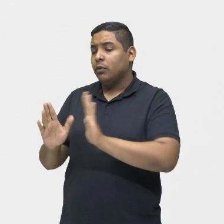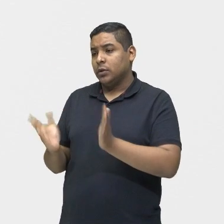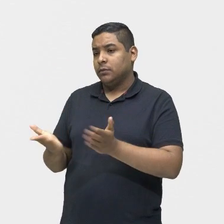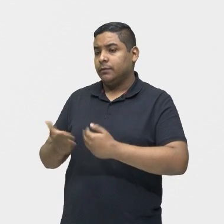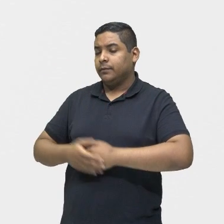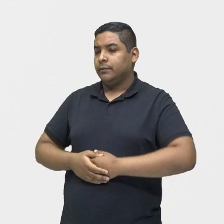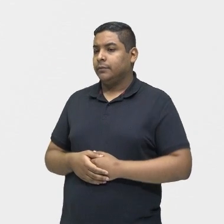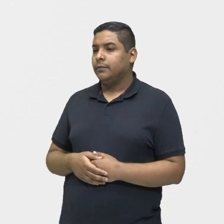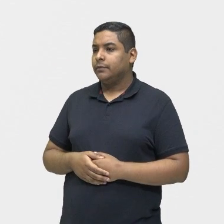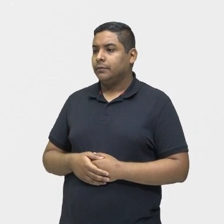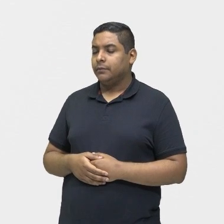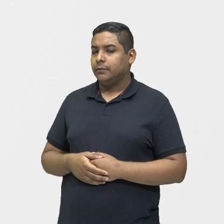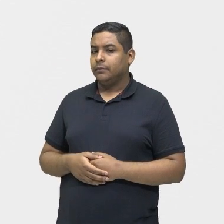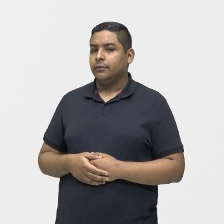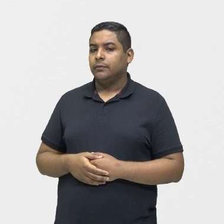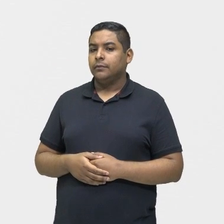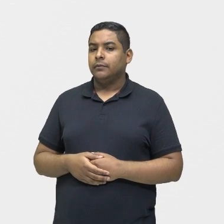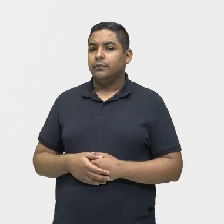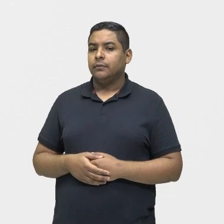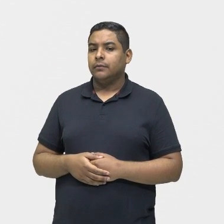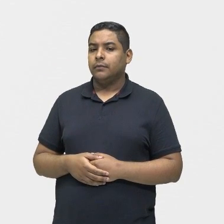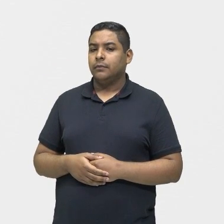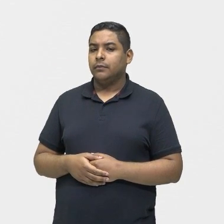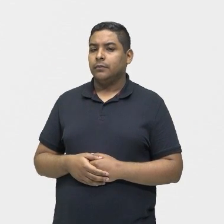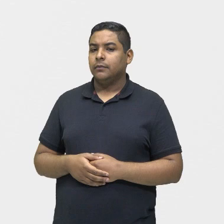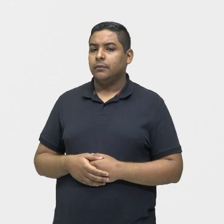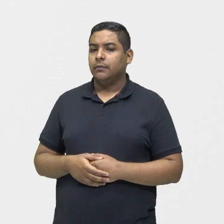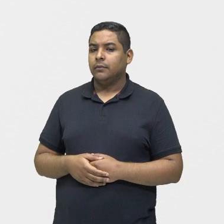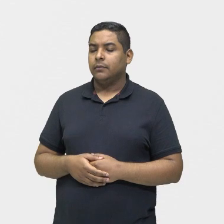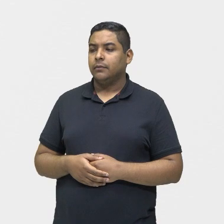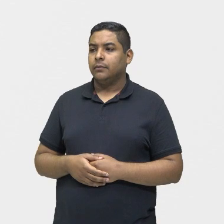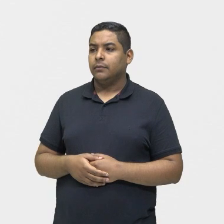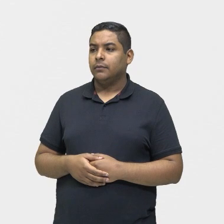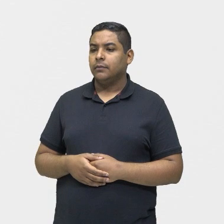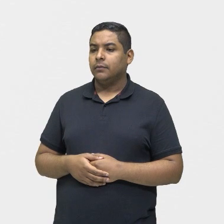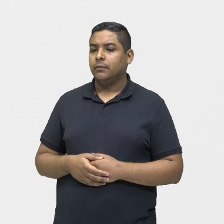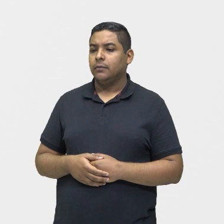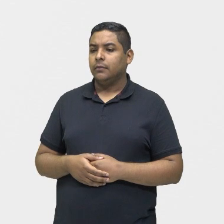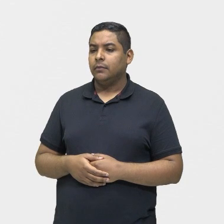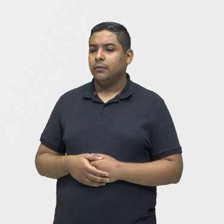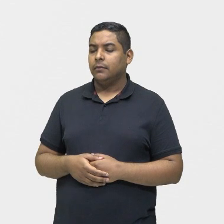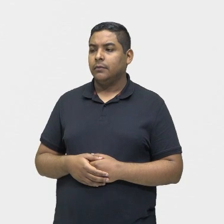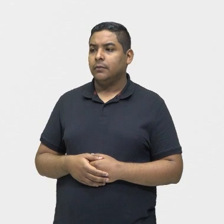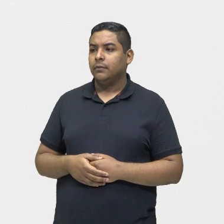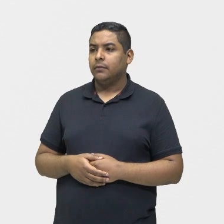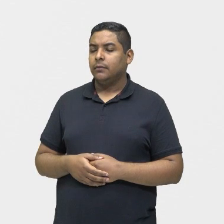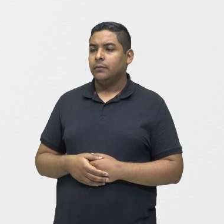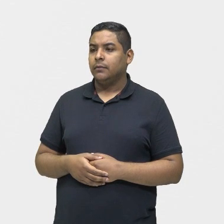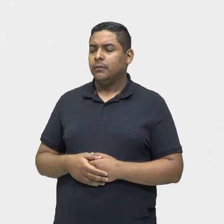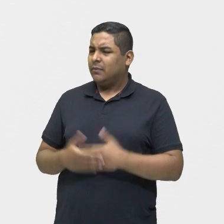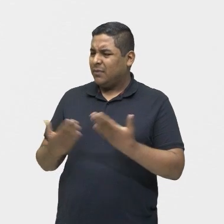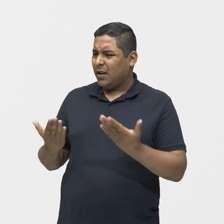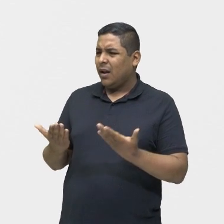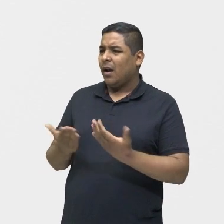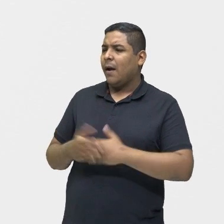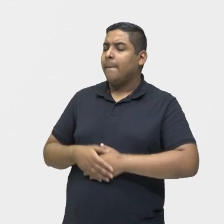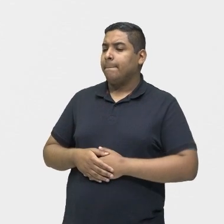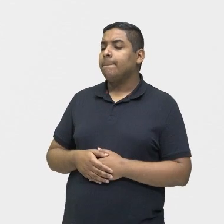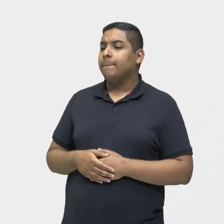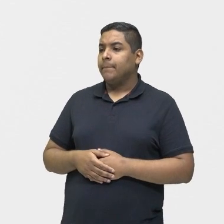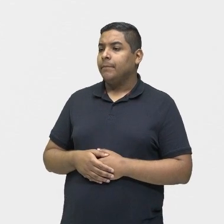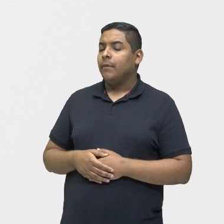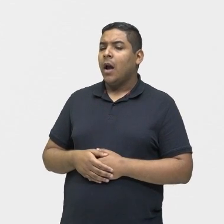like buying clothes that you never wear or buying a new car every year. Né? É o mesmo, né? Então,